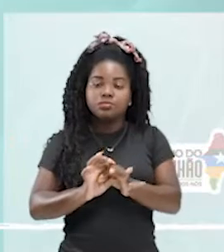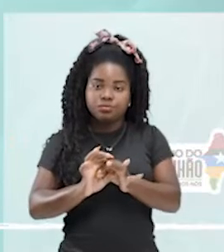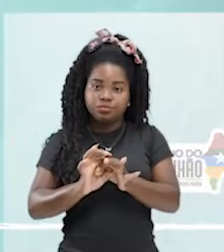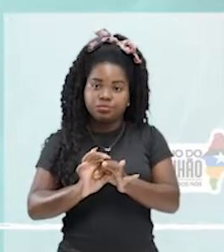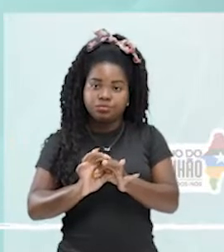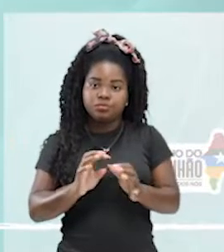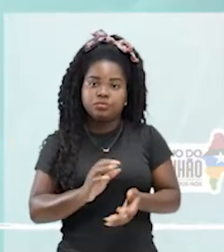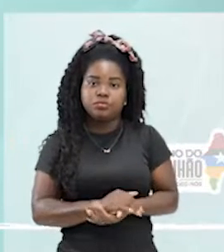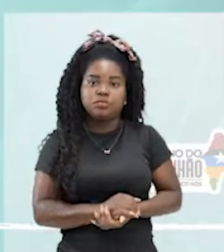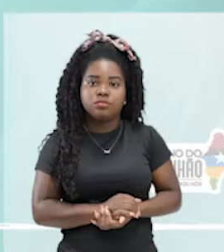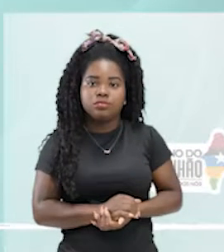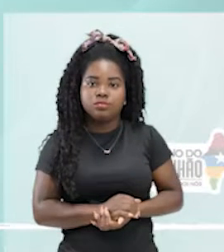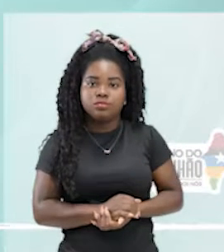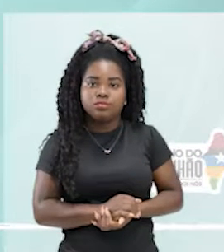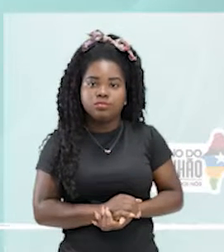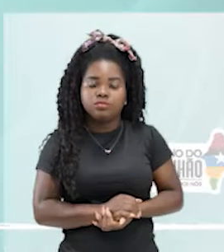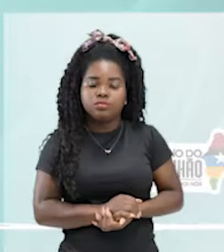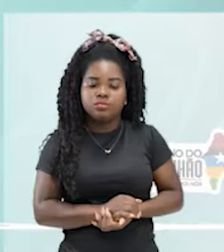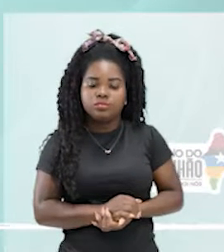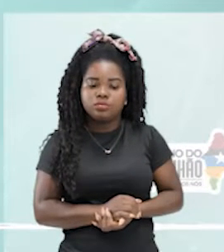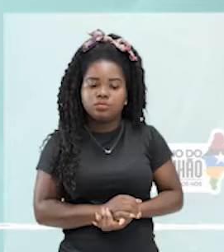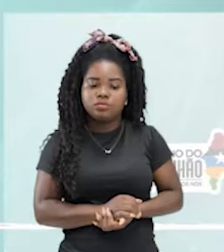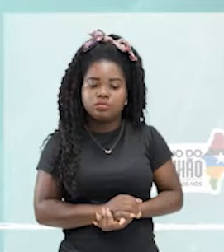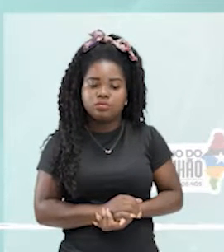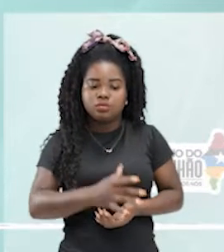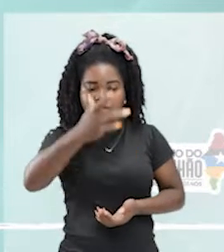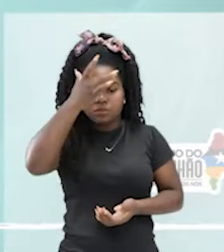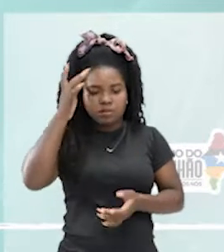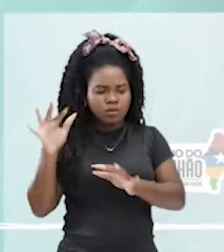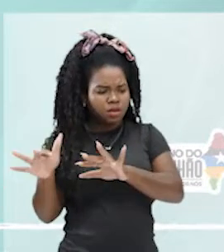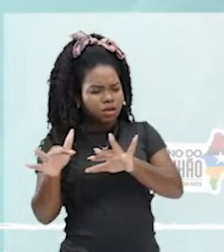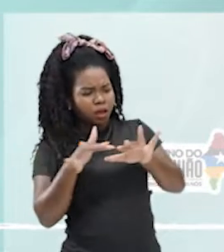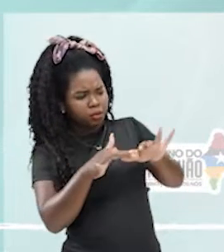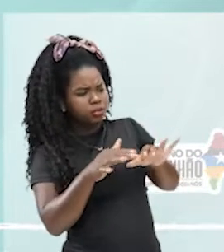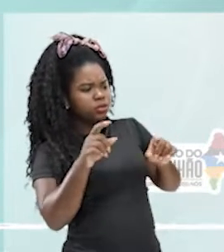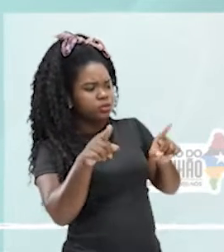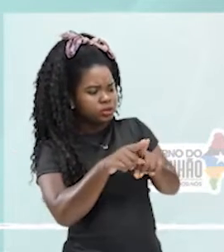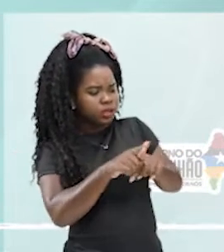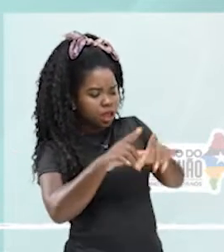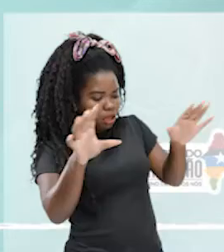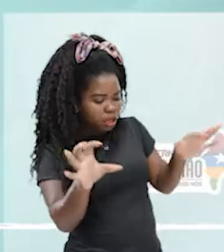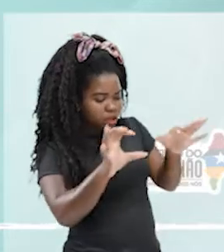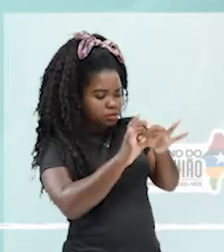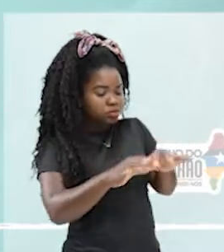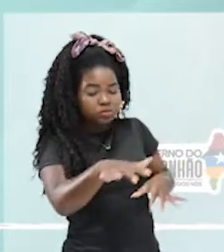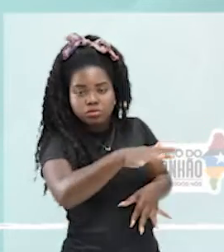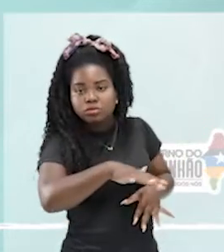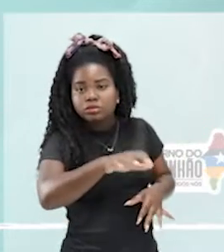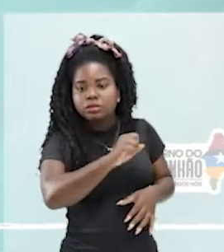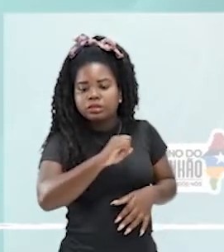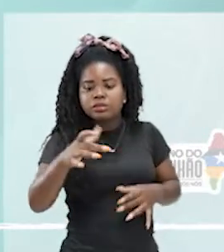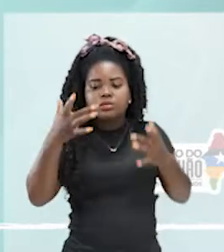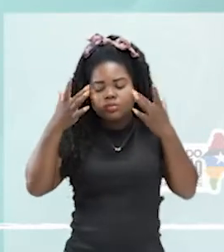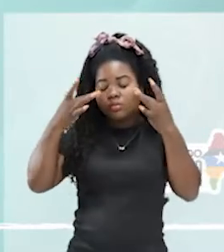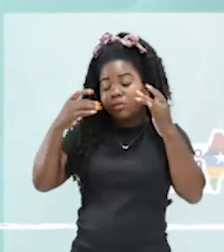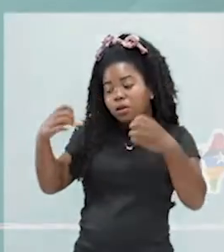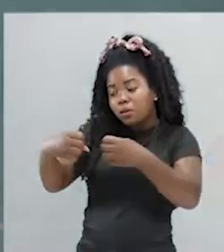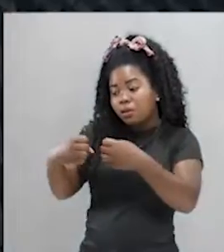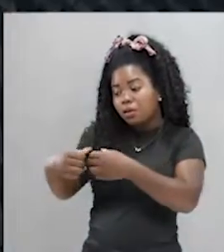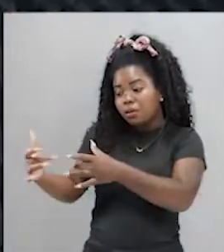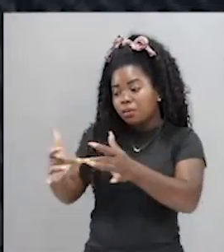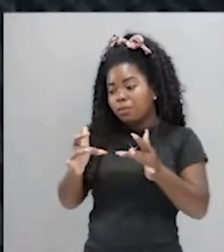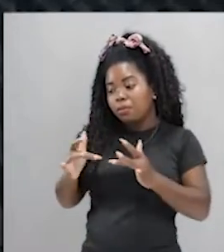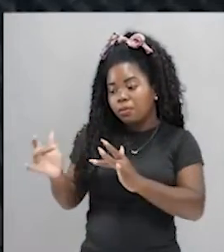proposta, talvez, mas não quer dizer que isso não aconteça. O espectador tem que estar envolto na cena. E aí, se um ator estiver mais perto